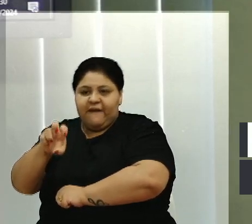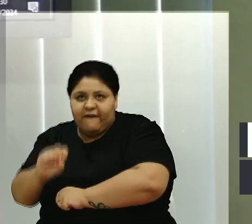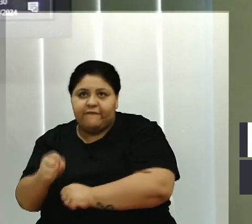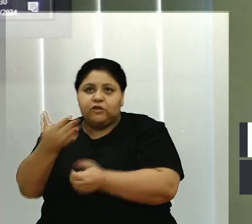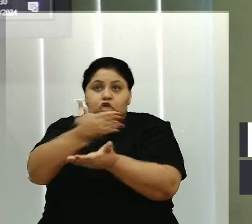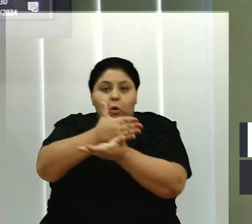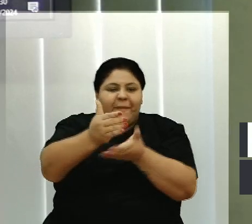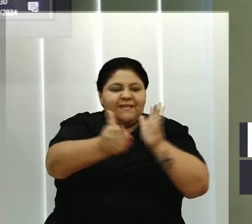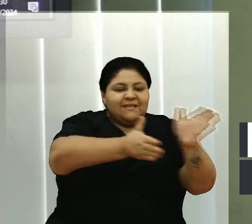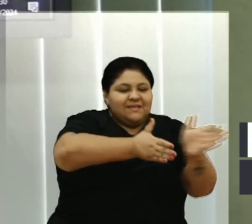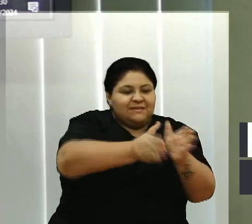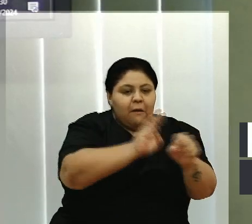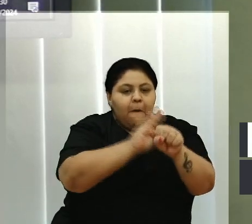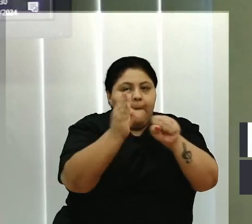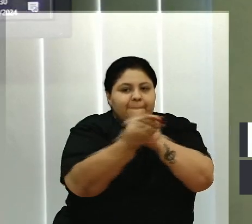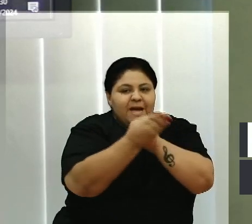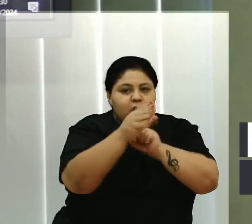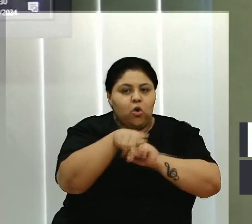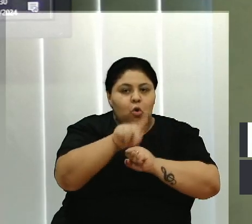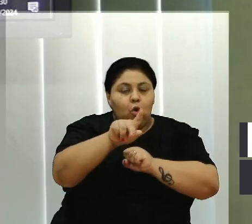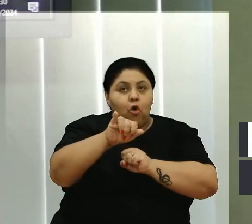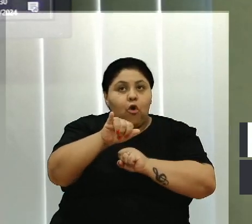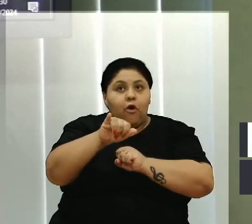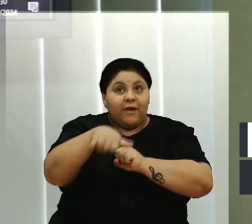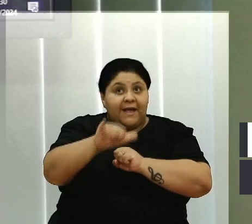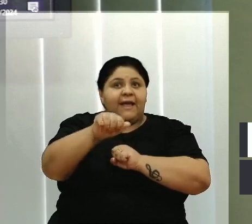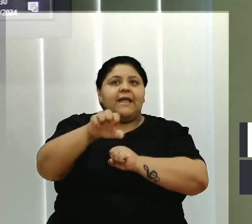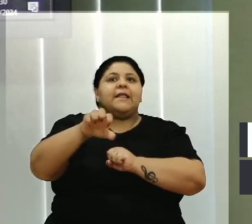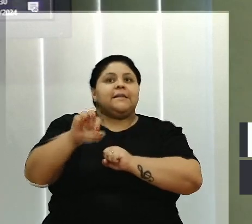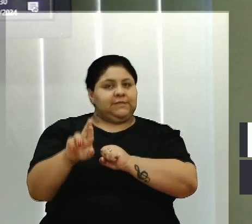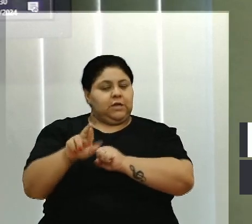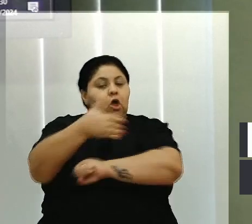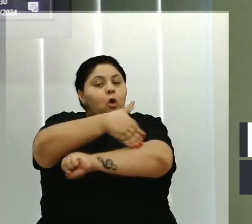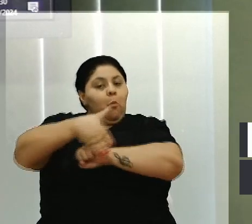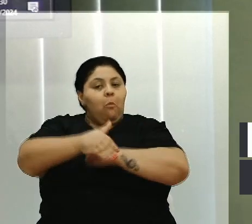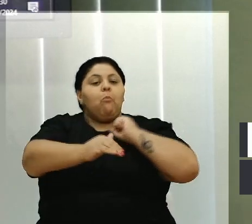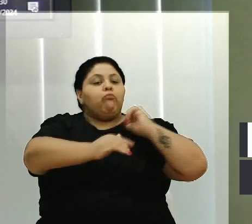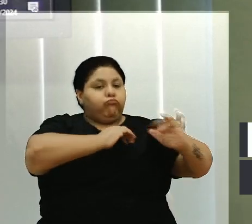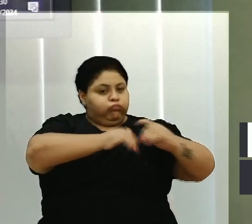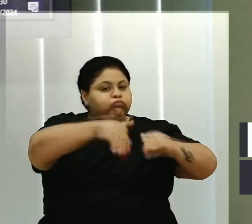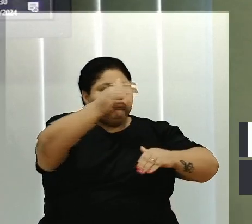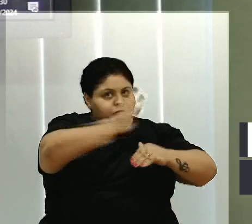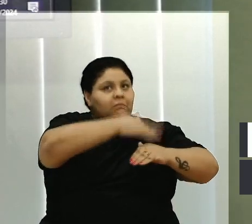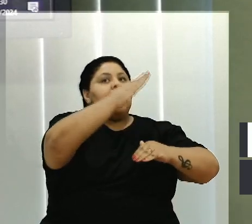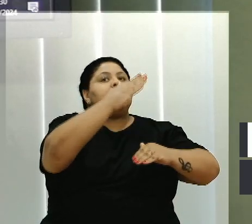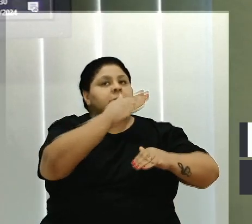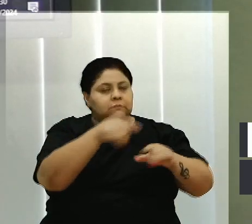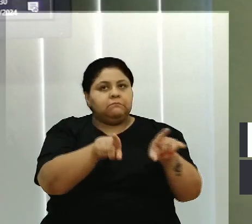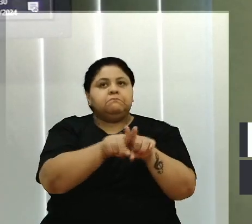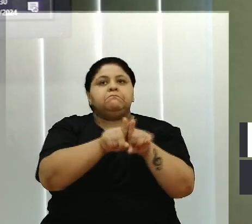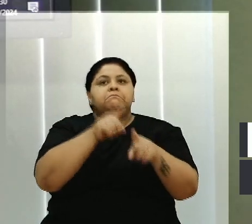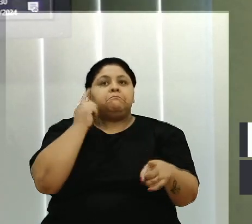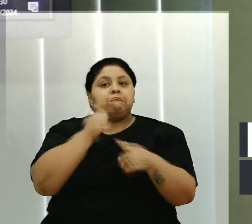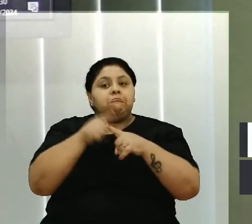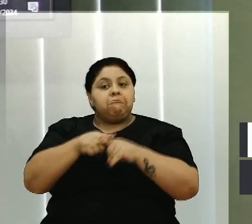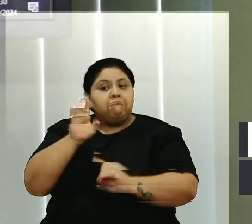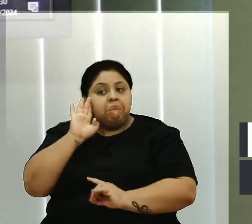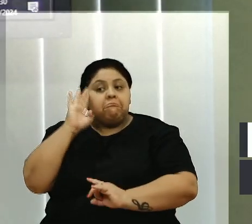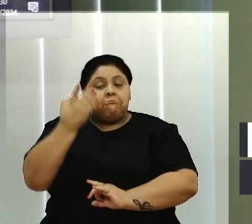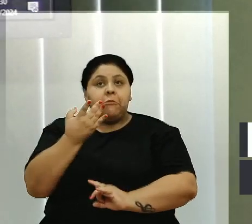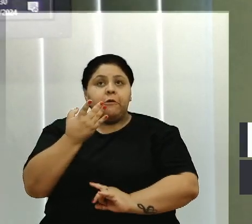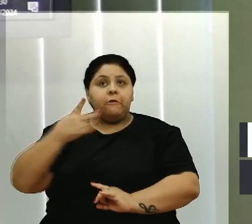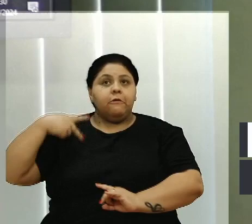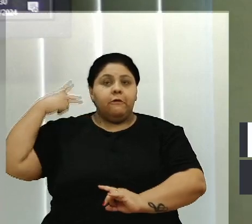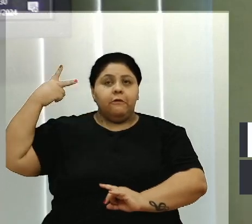uma via de grande movimentação, será de mais movimentação ainda, porque conseguiria, vereadora